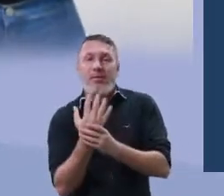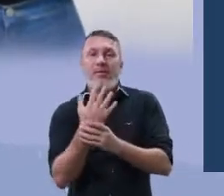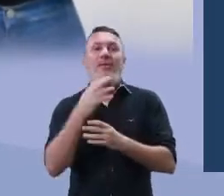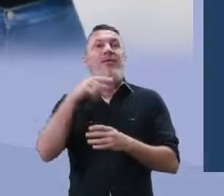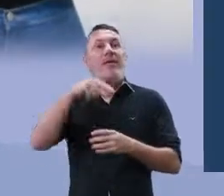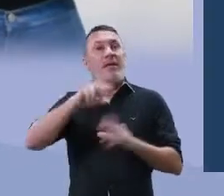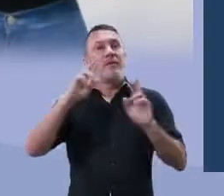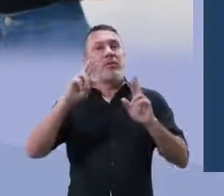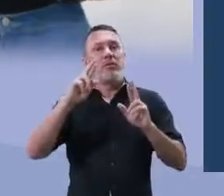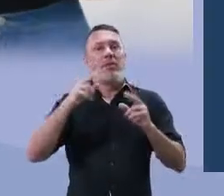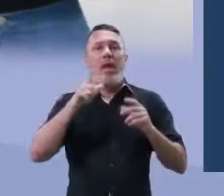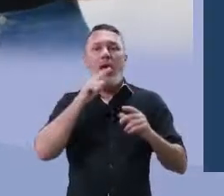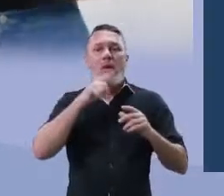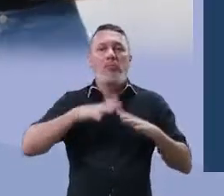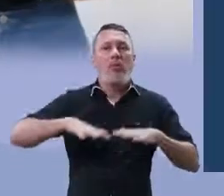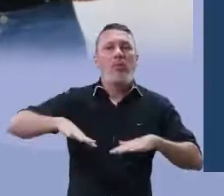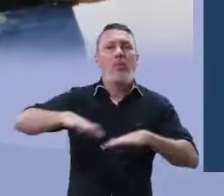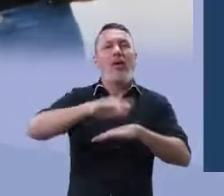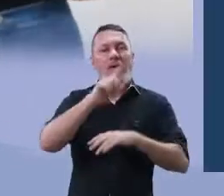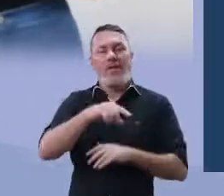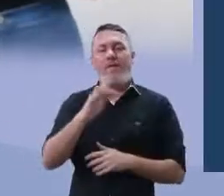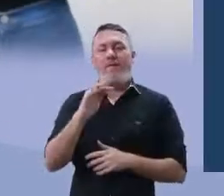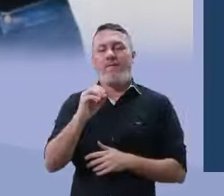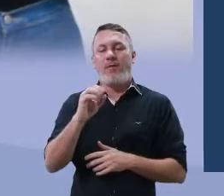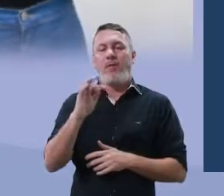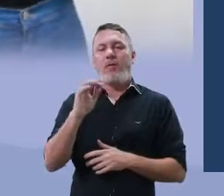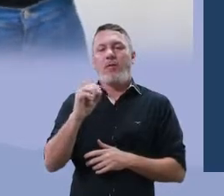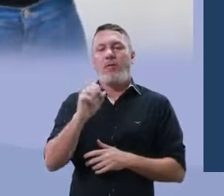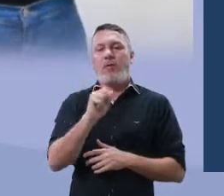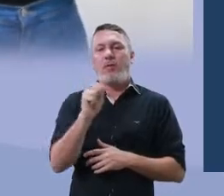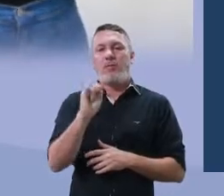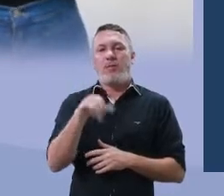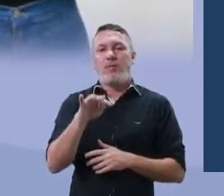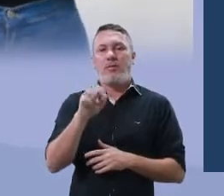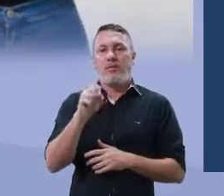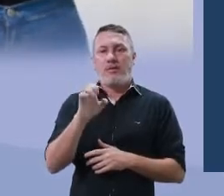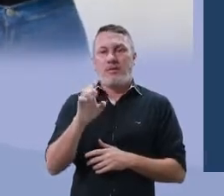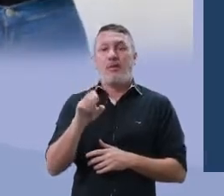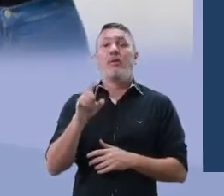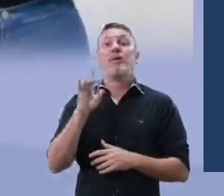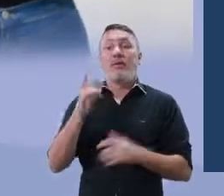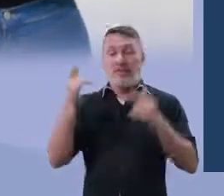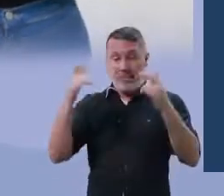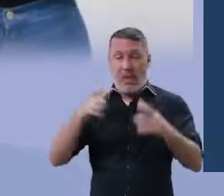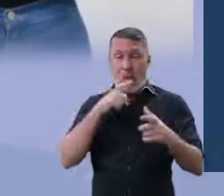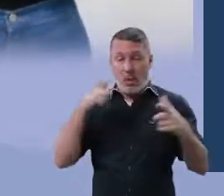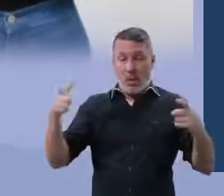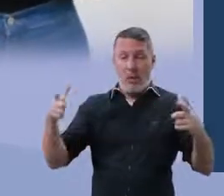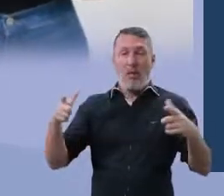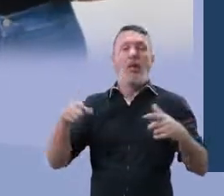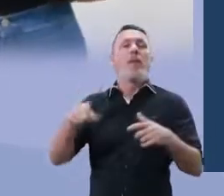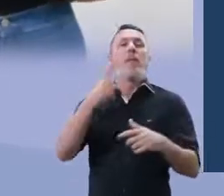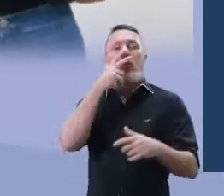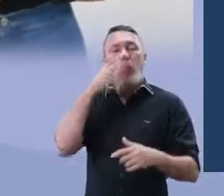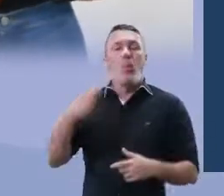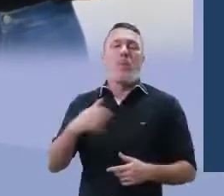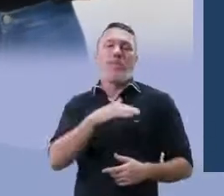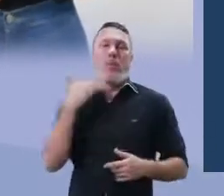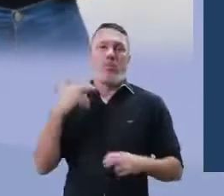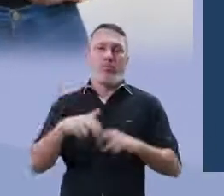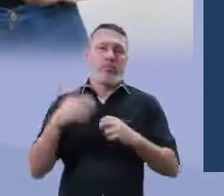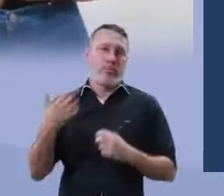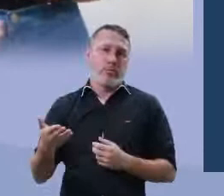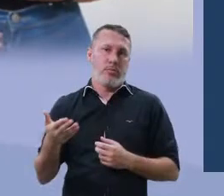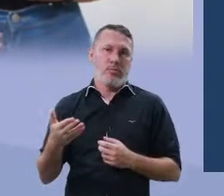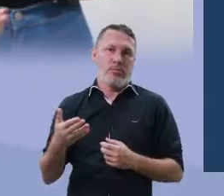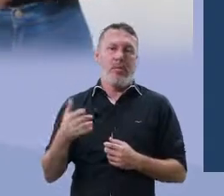já que são elas que produzem também o oxigênio através da fotossíntese. Então esse local ele fica fadado à morte